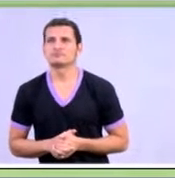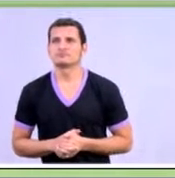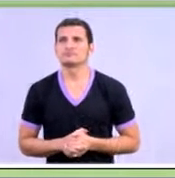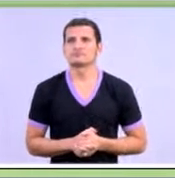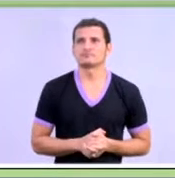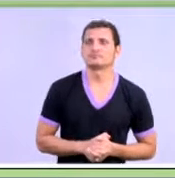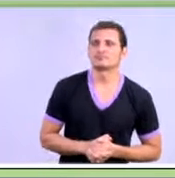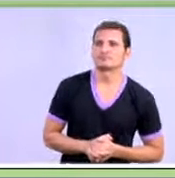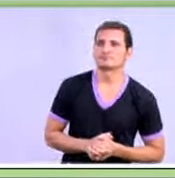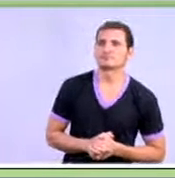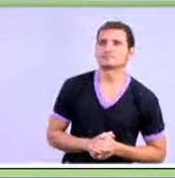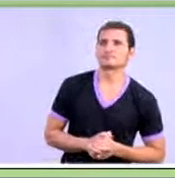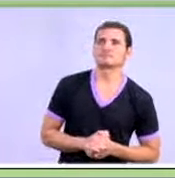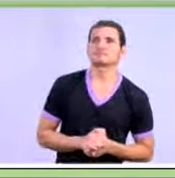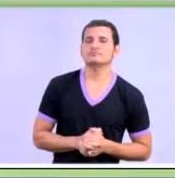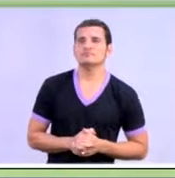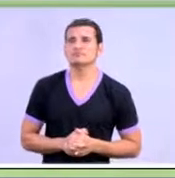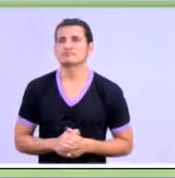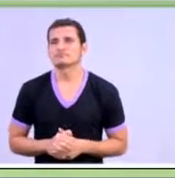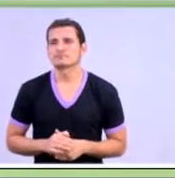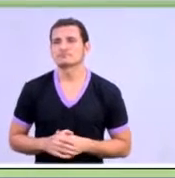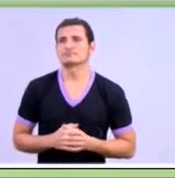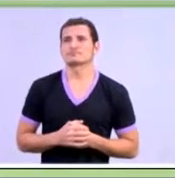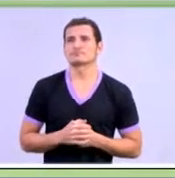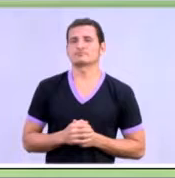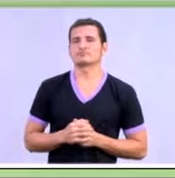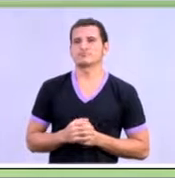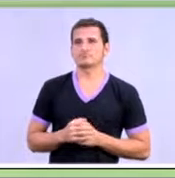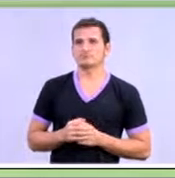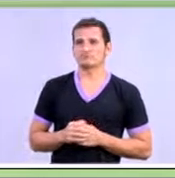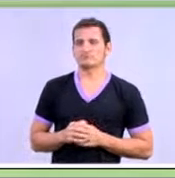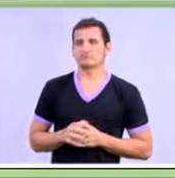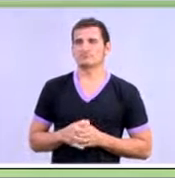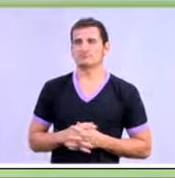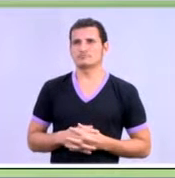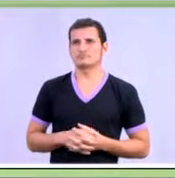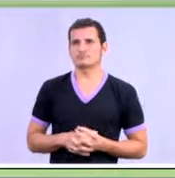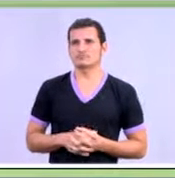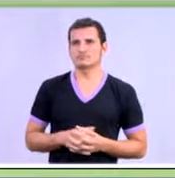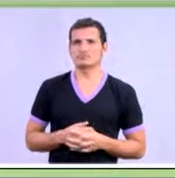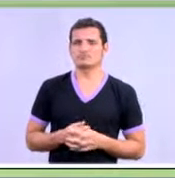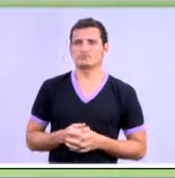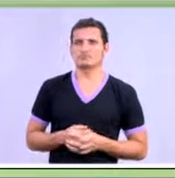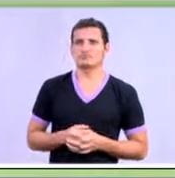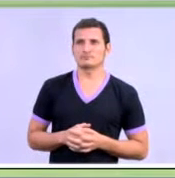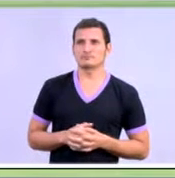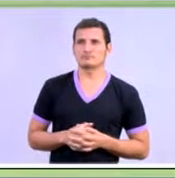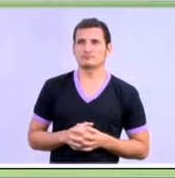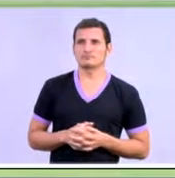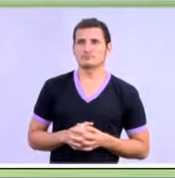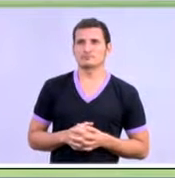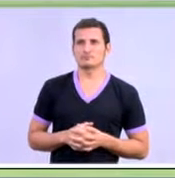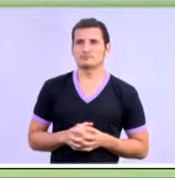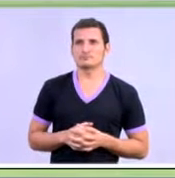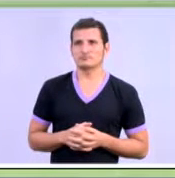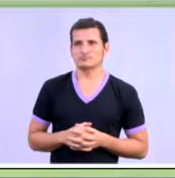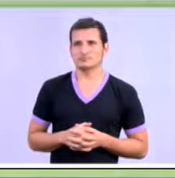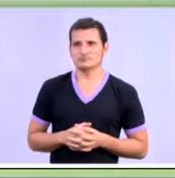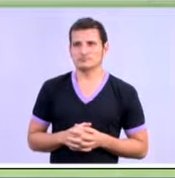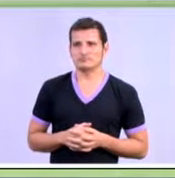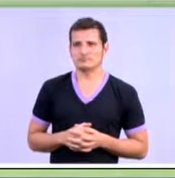entender. Se o valor do saque, você pode fazer, vou até colocar aqui, se o valor do